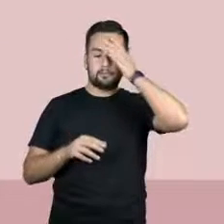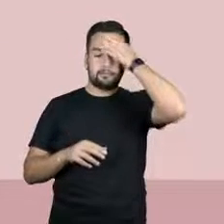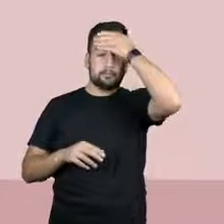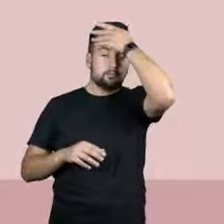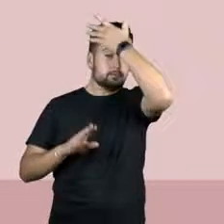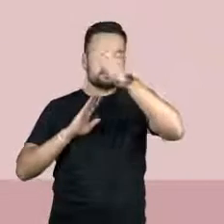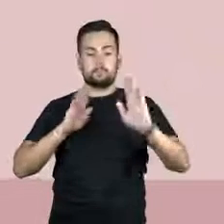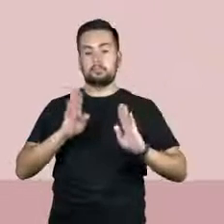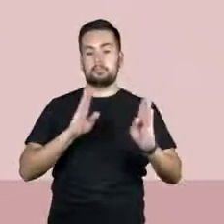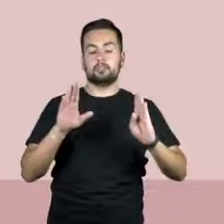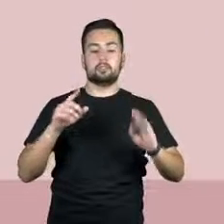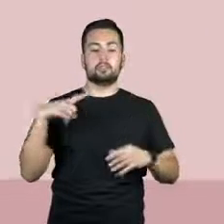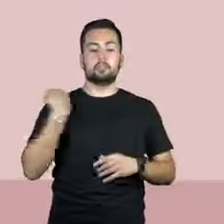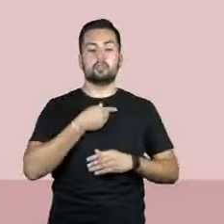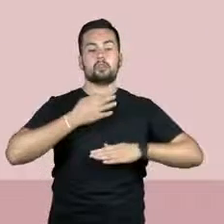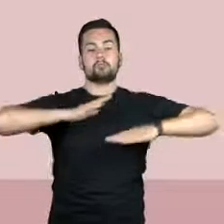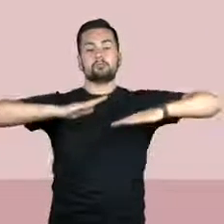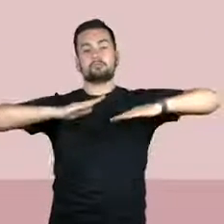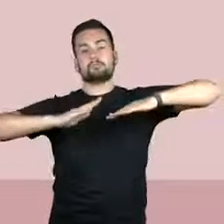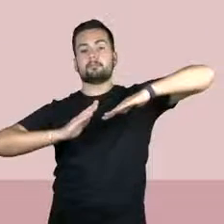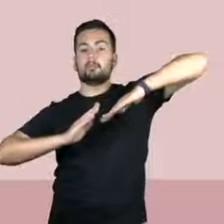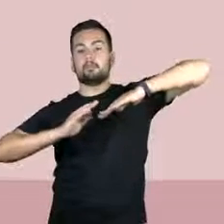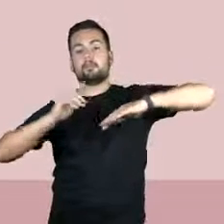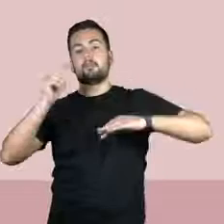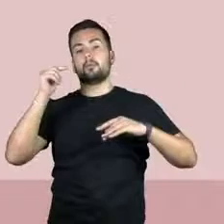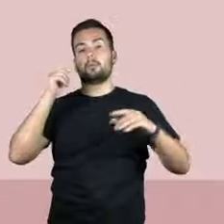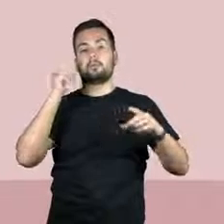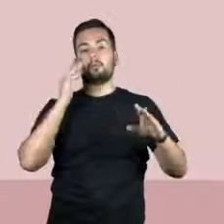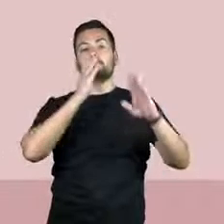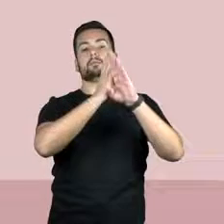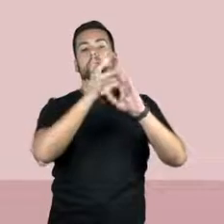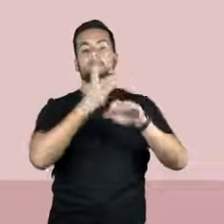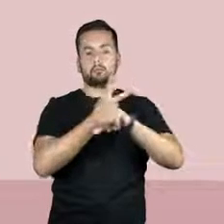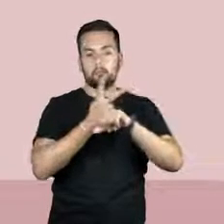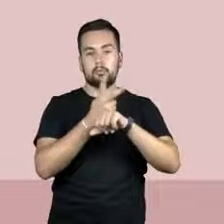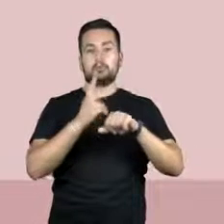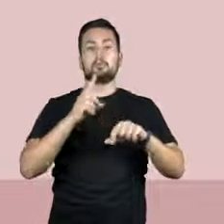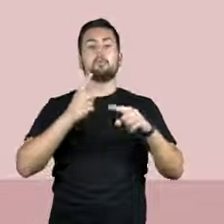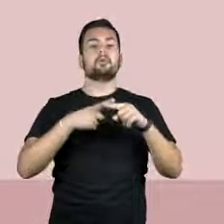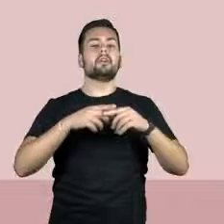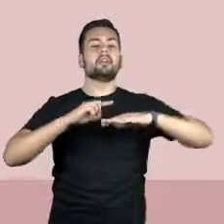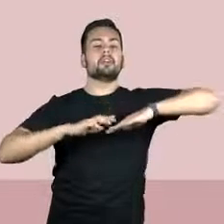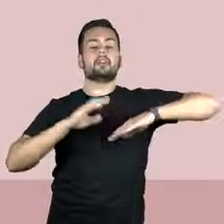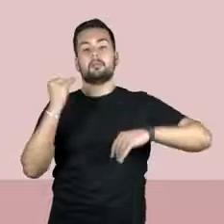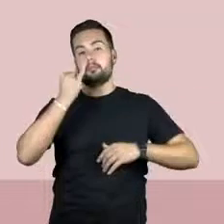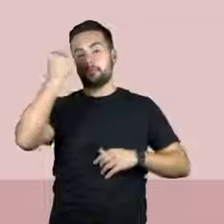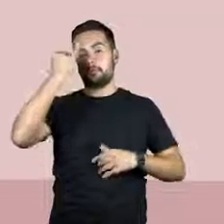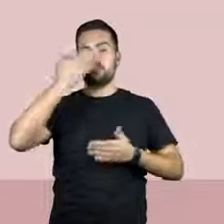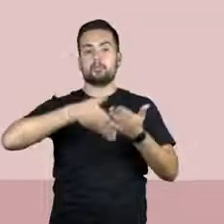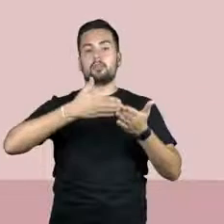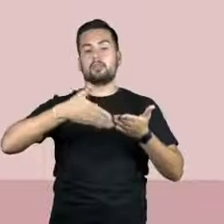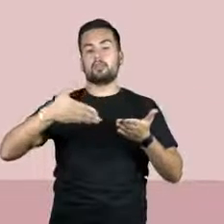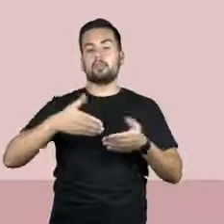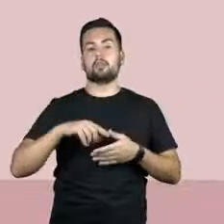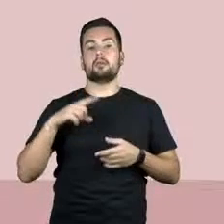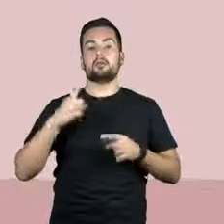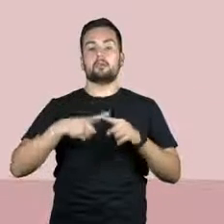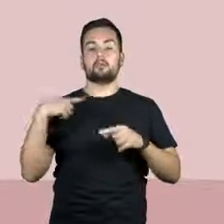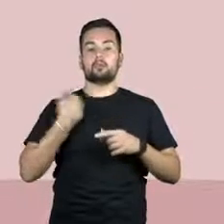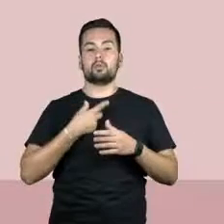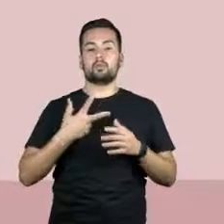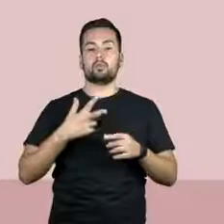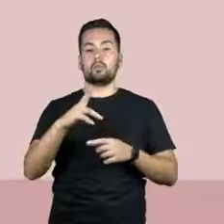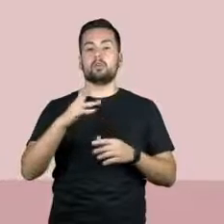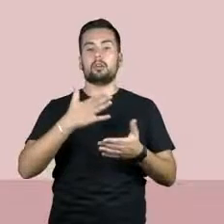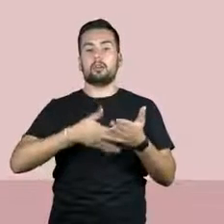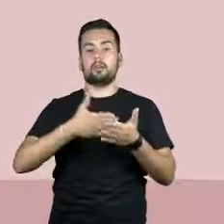por exemplo, a inclinação da fatia. Por que a inclinação da fatia é importante? Porque quando a gente faz esse corte aqui da fatia em relação a